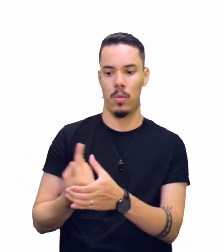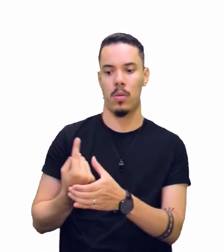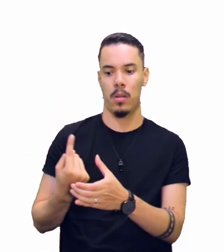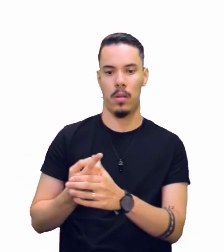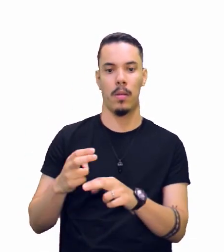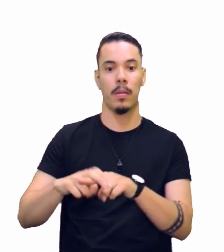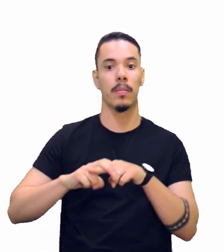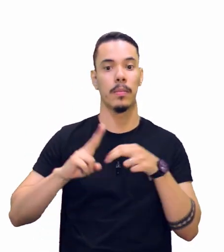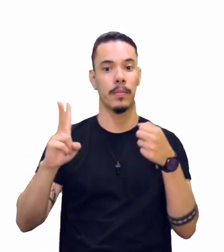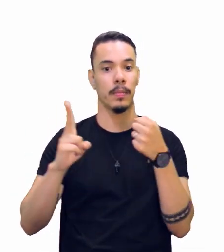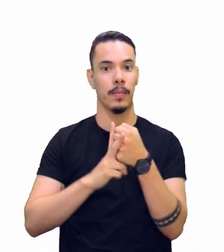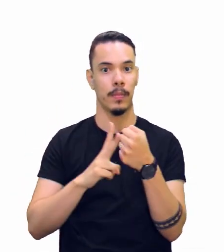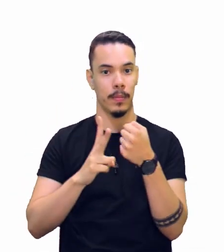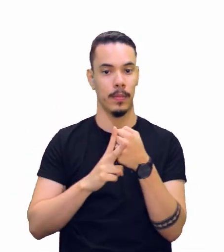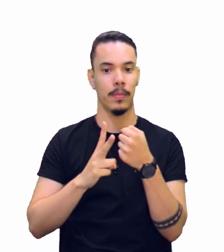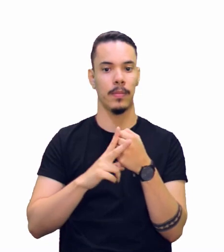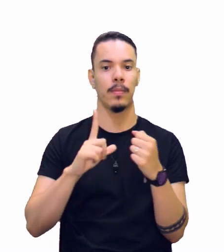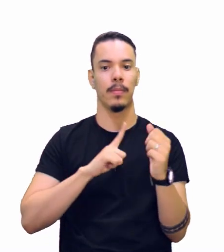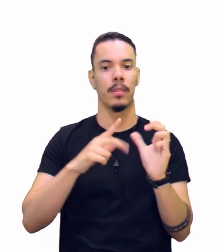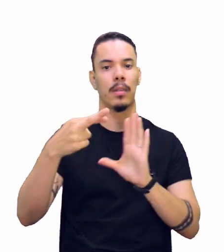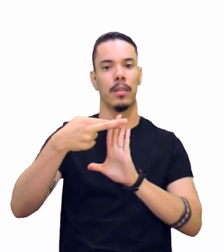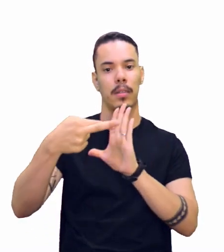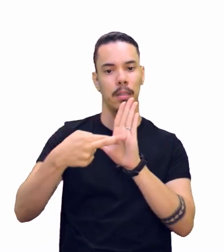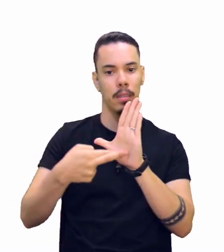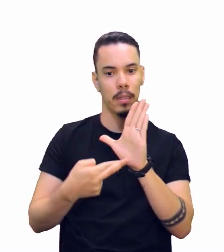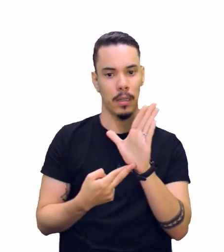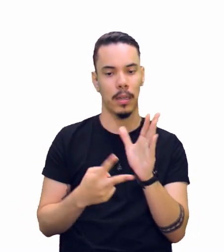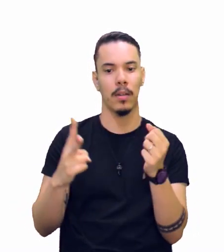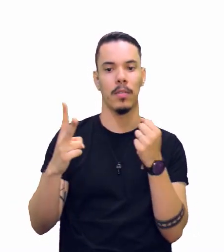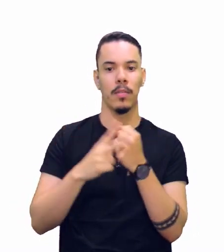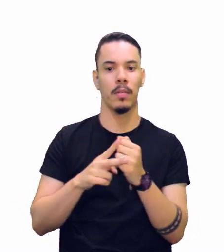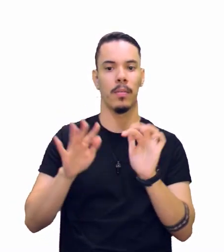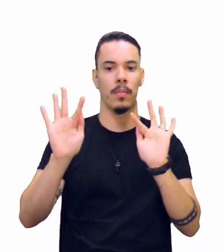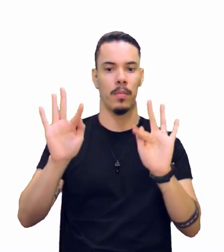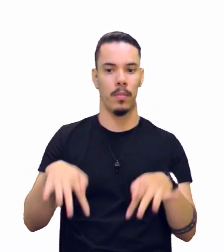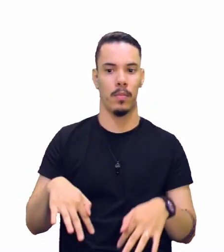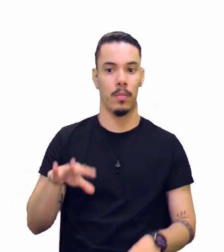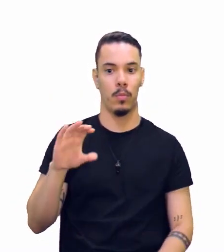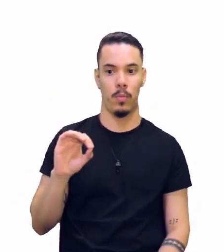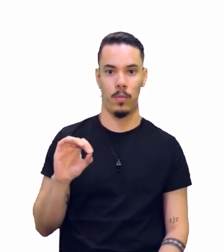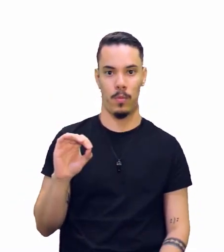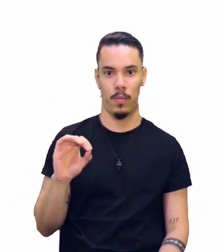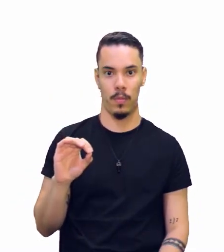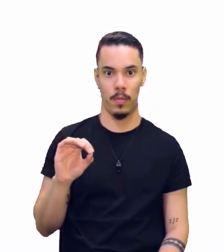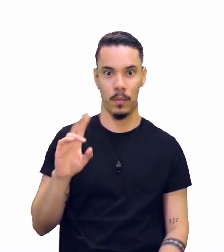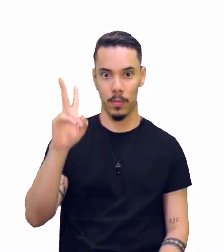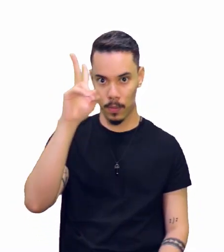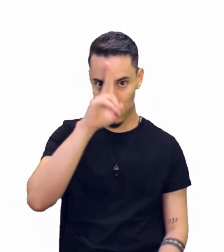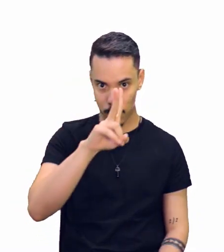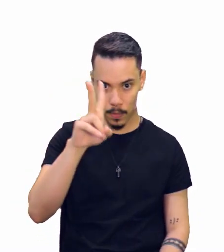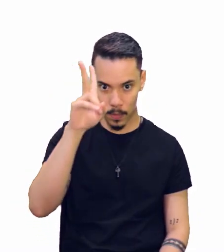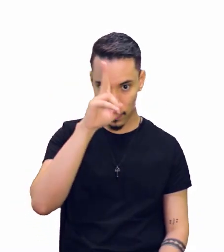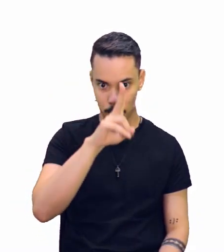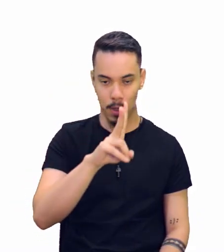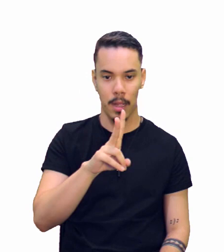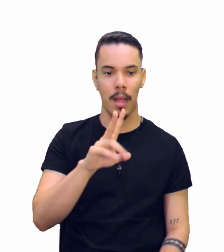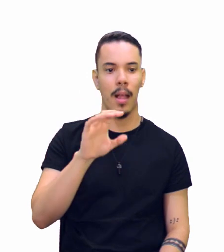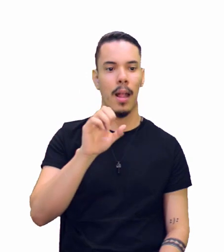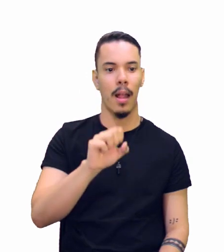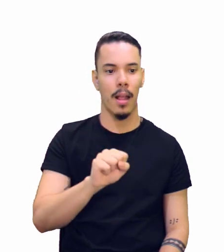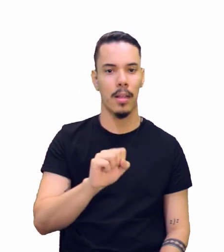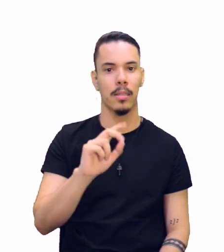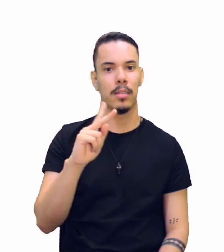o meu verbo, ele está na regra do quê? De verbos que terminam com O. Lembra? S,